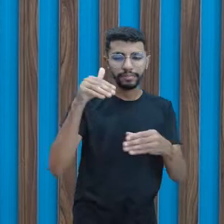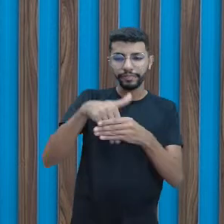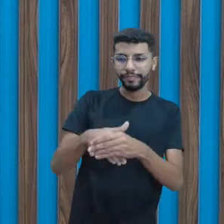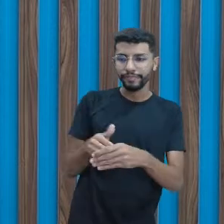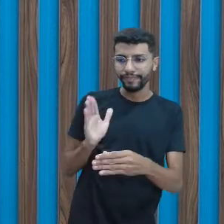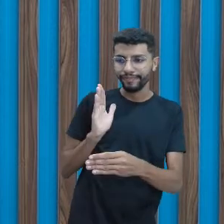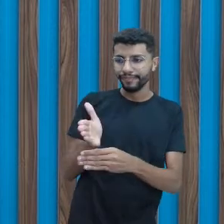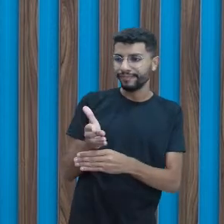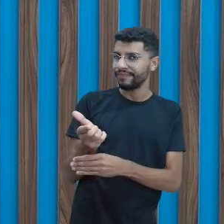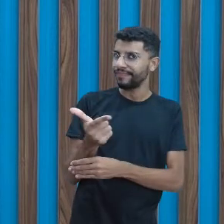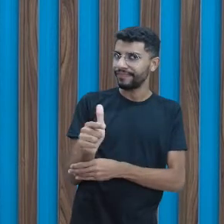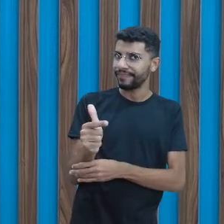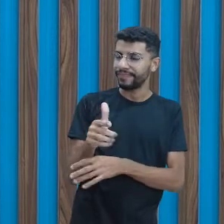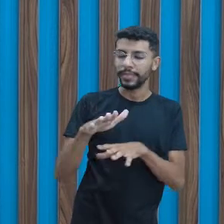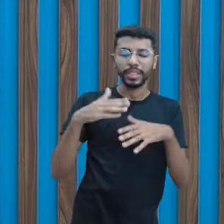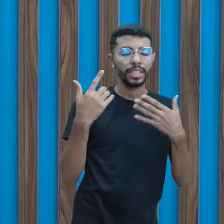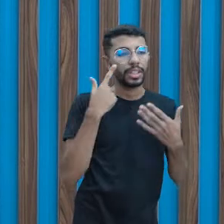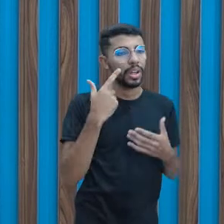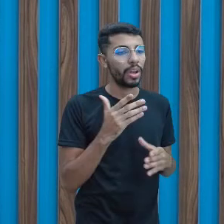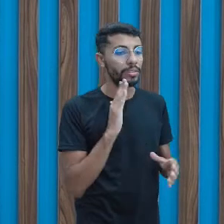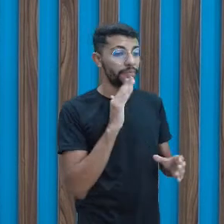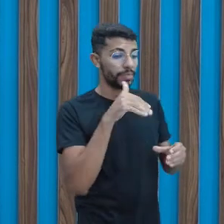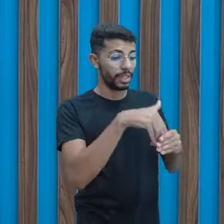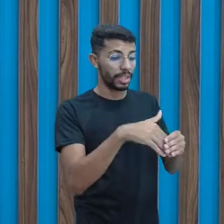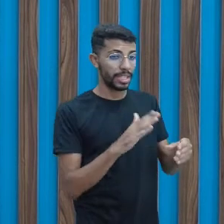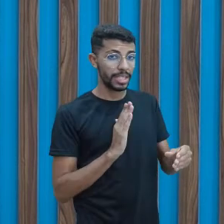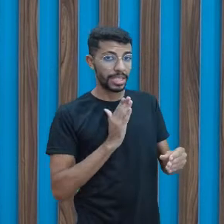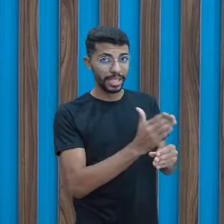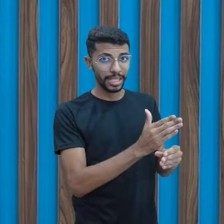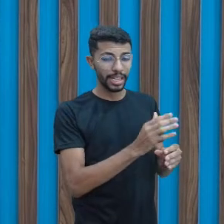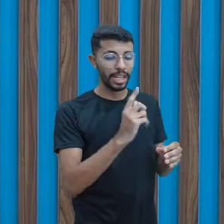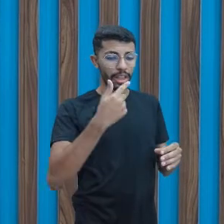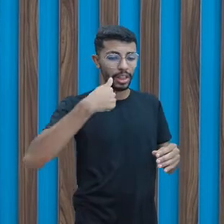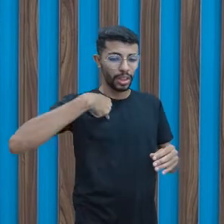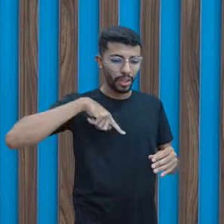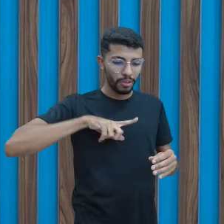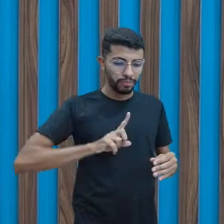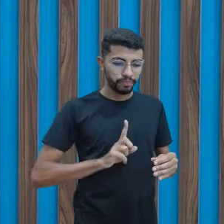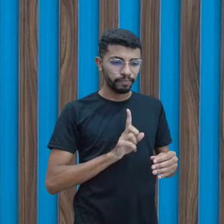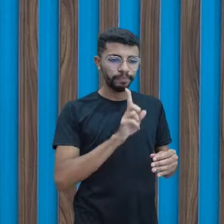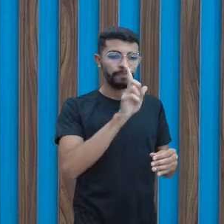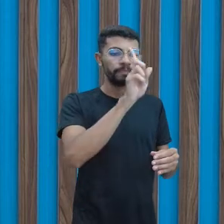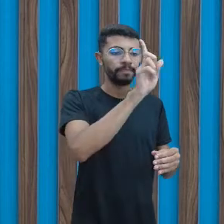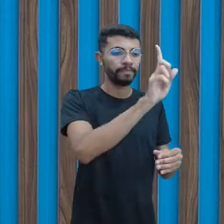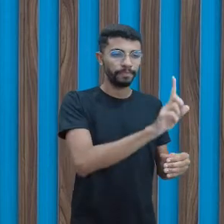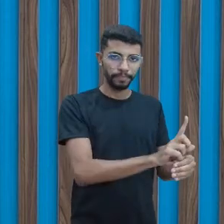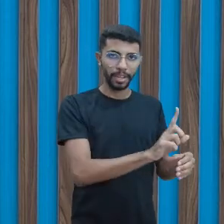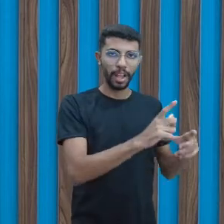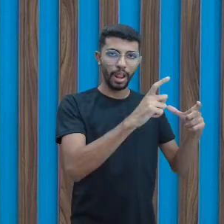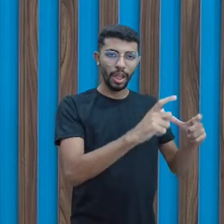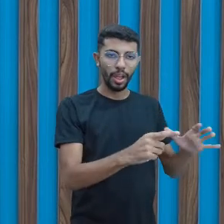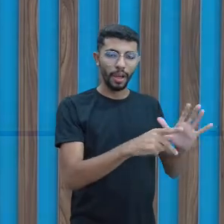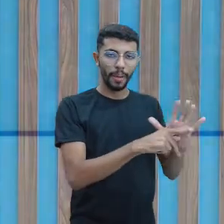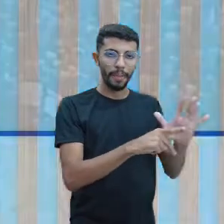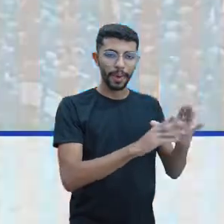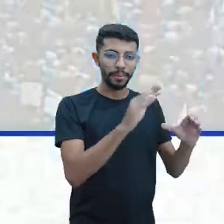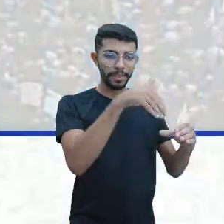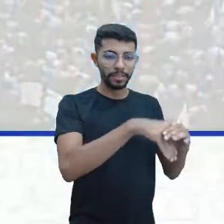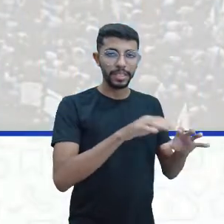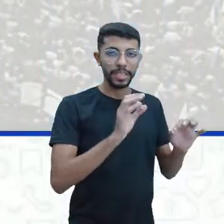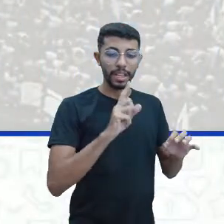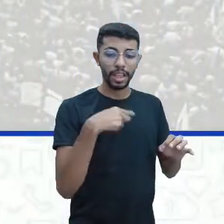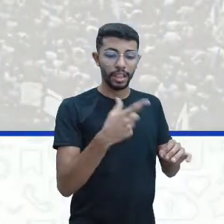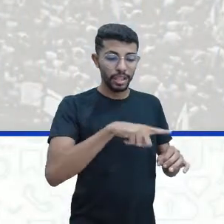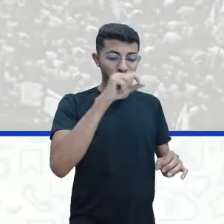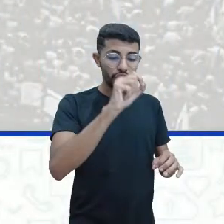indireta, né? Na eleição direta, a gente comparece, né, nos locais de votação e a gente